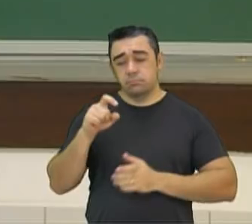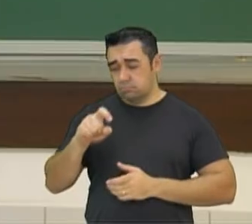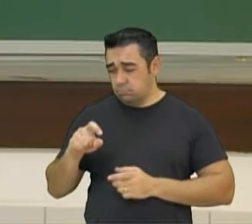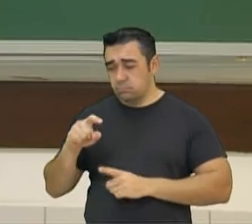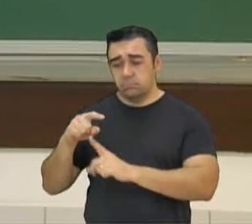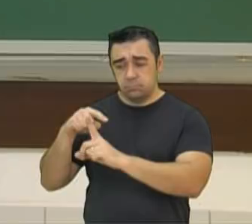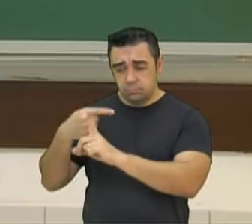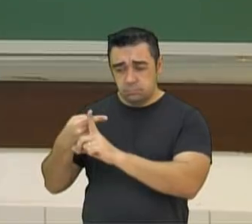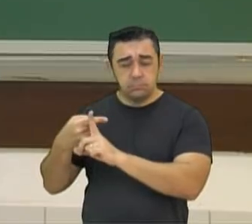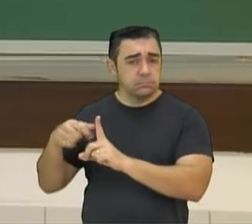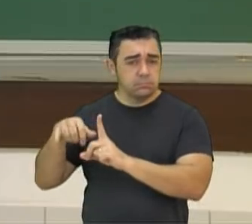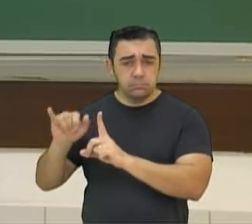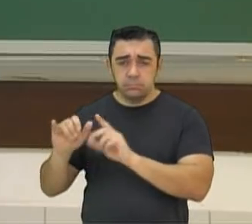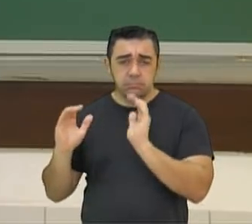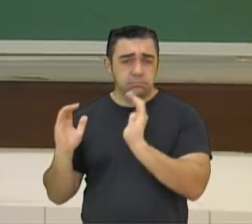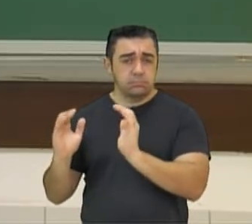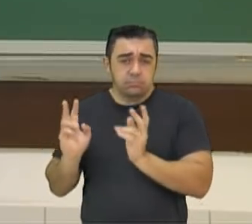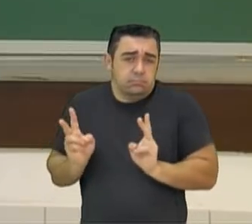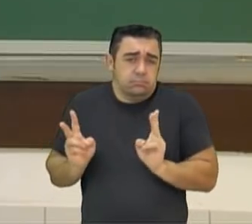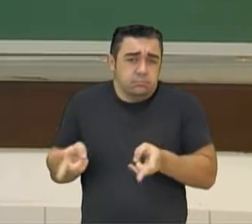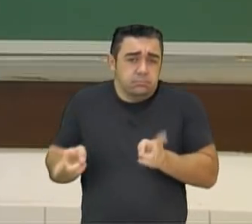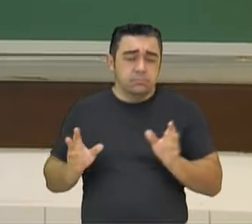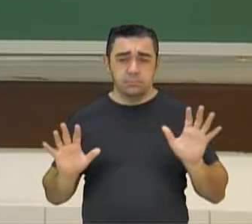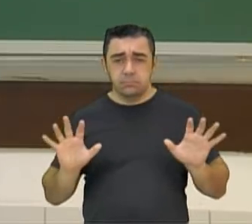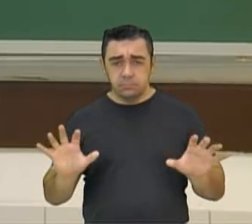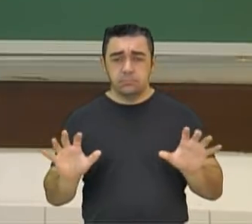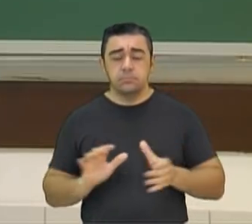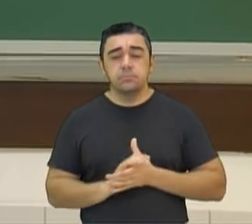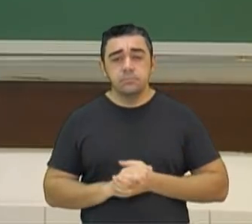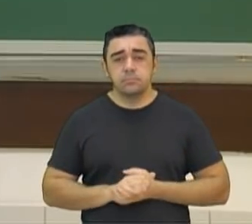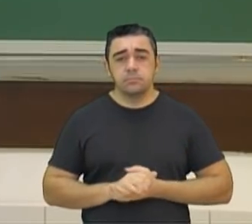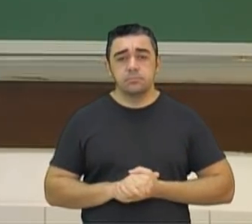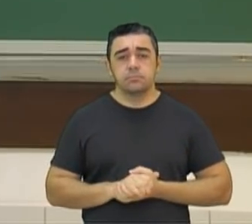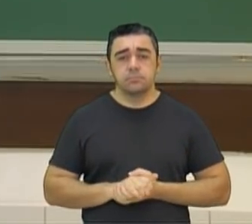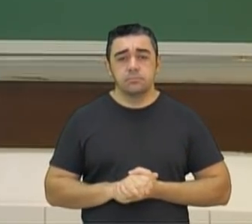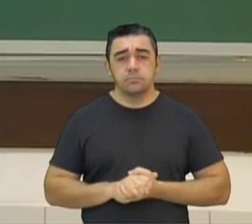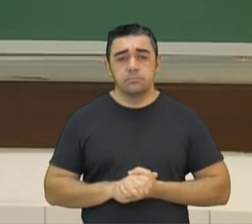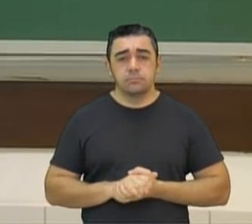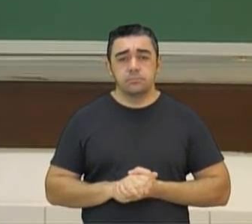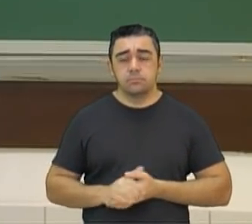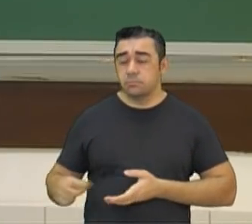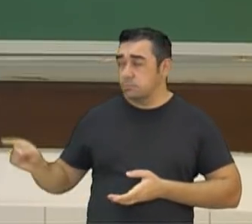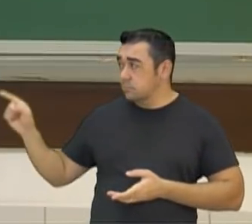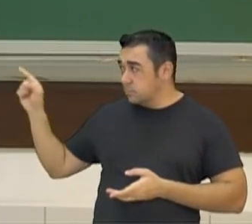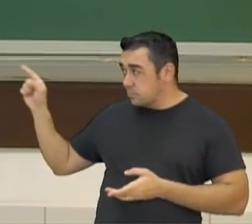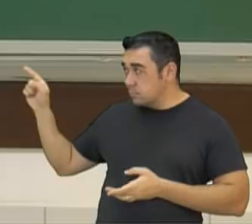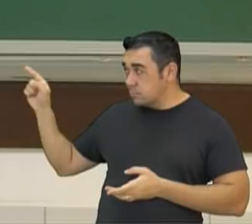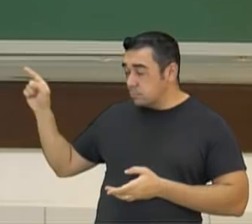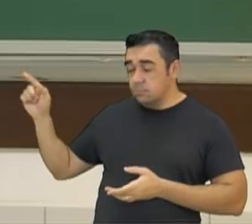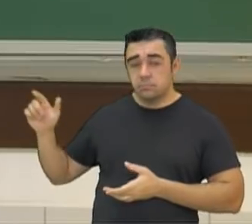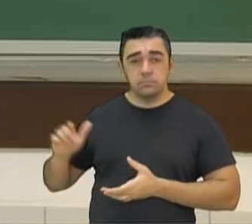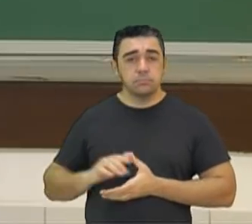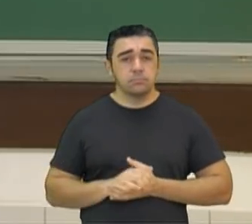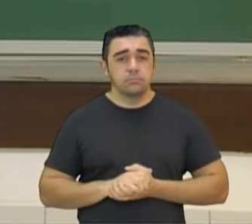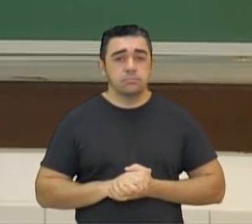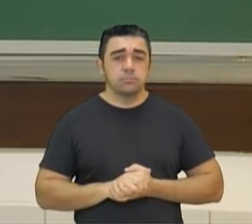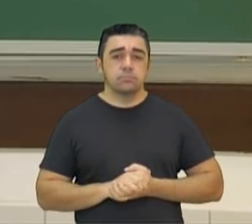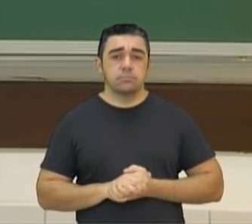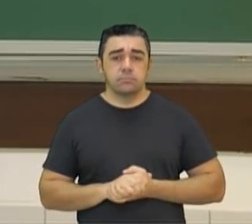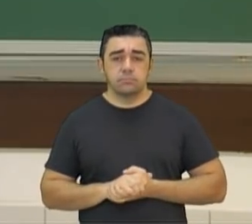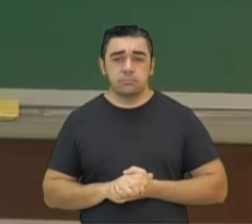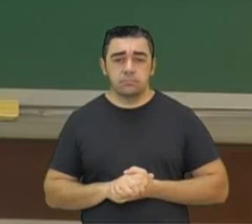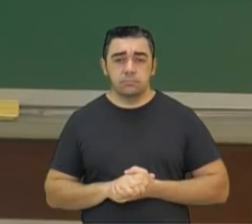que quando uma potência é elevada a 1, vai nos resultar na própria base. Então, vai nos resultar